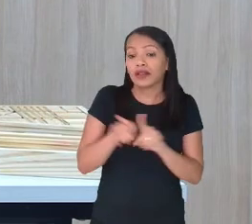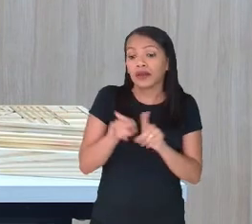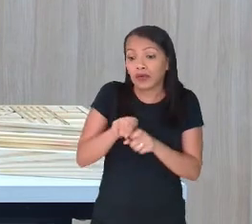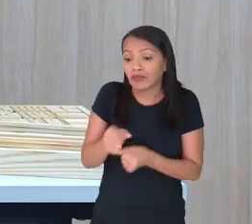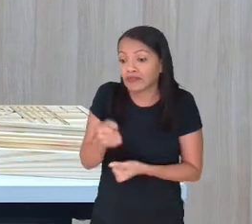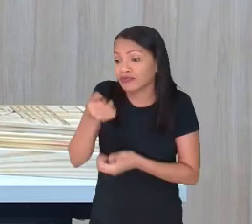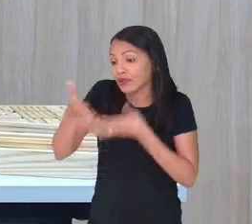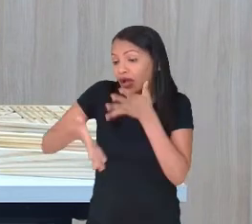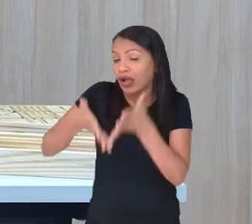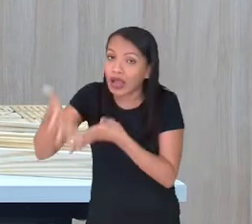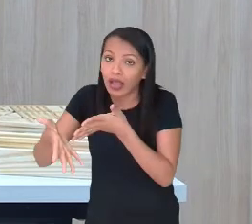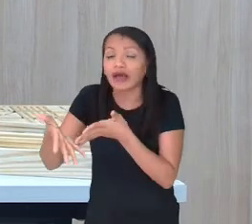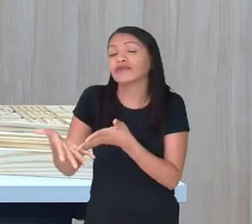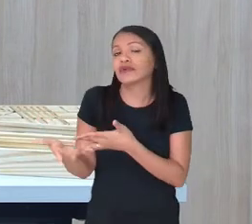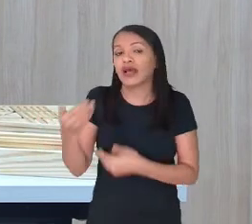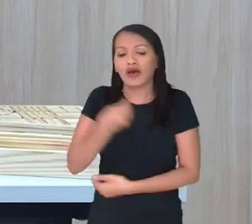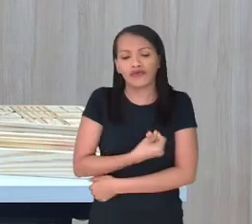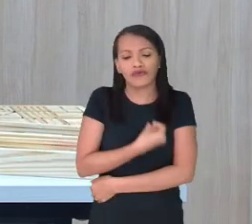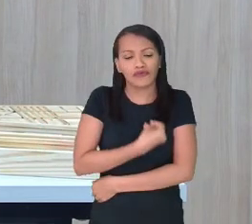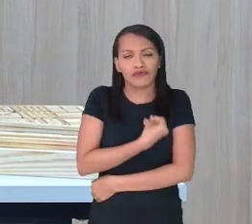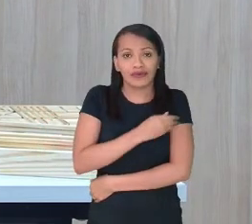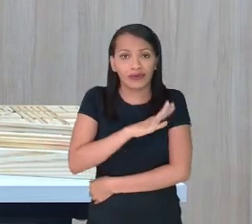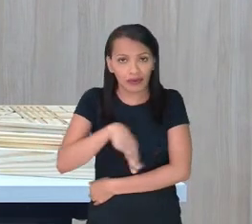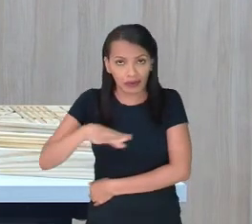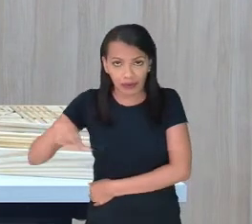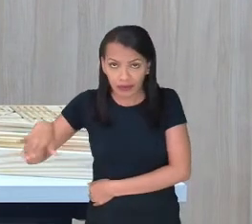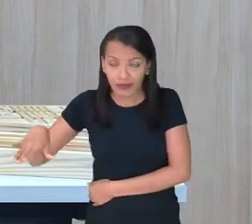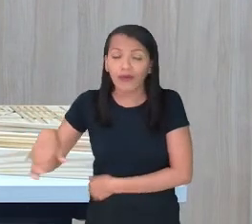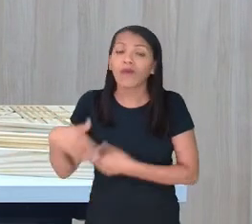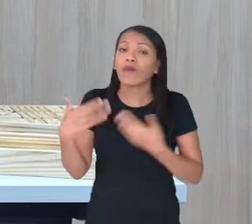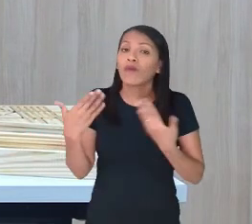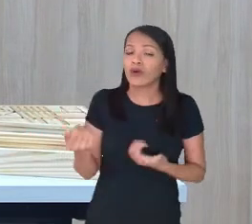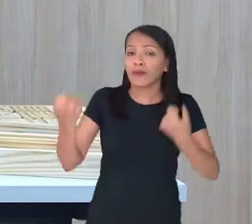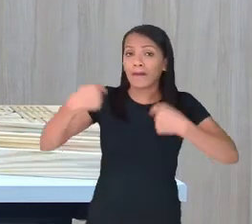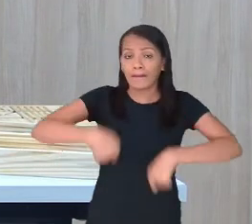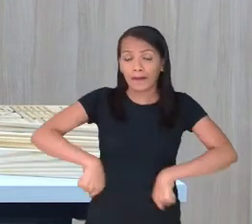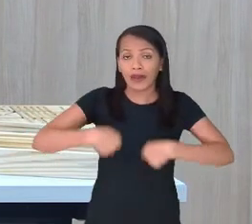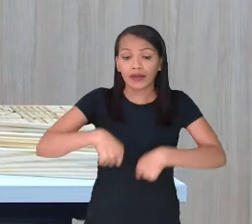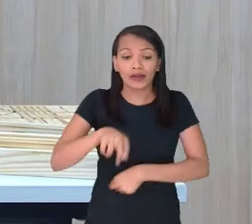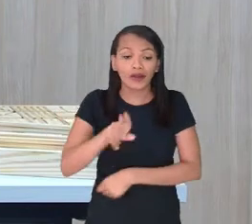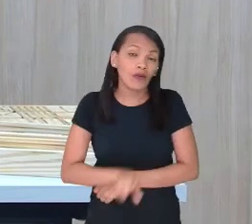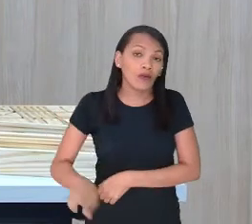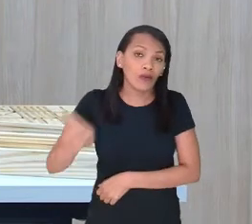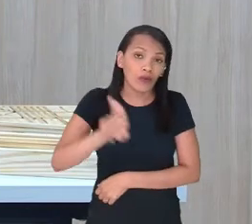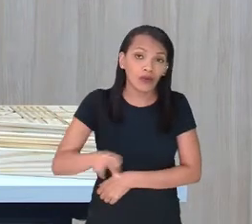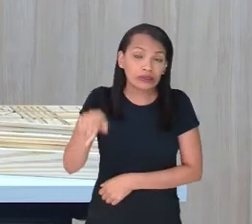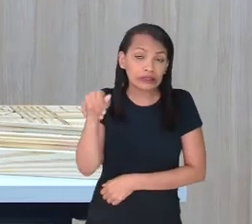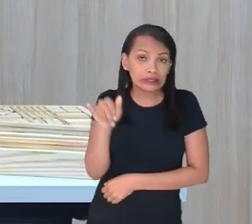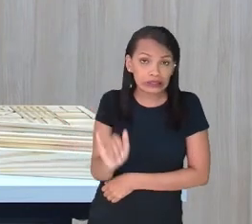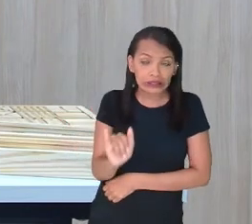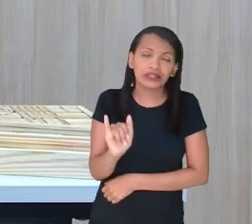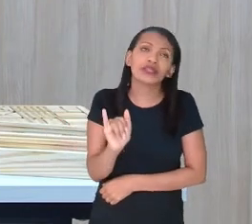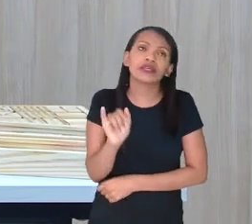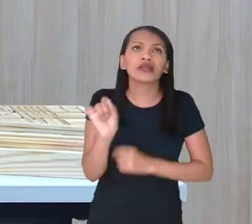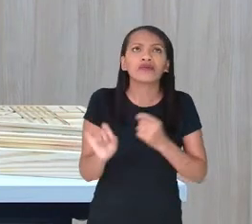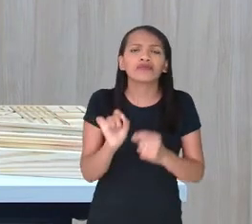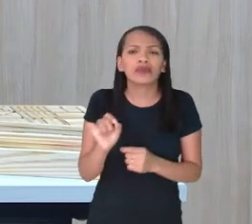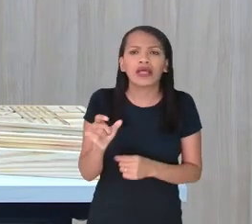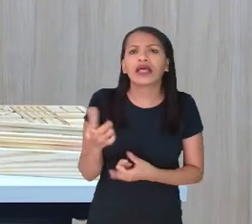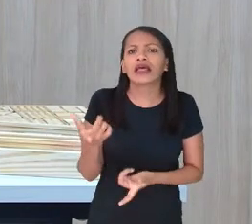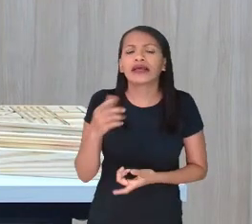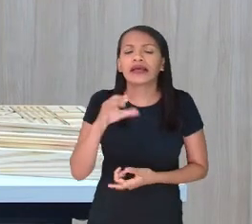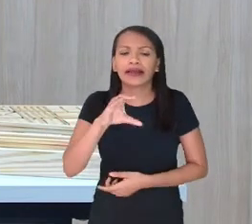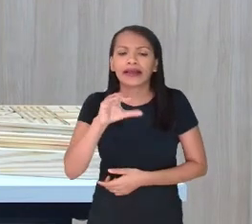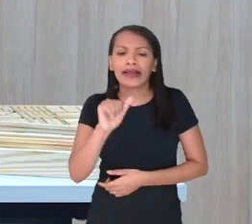vidas, em algum momento da vida das crianças, não é? Quando ela precisar utilizar se casa, tem o som de